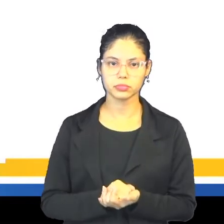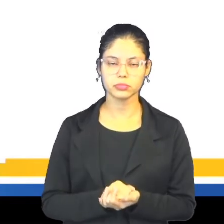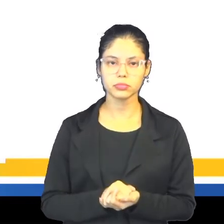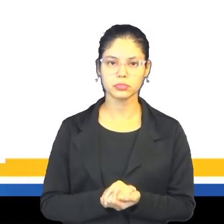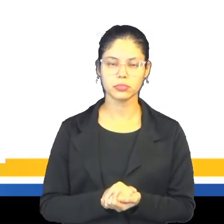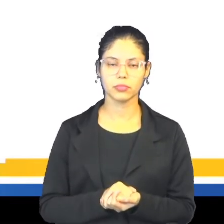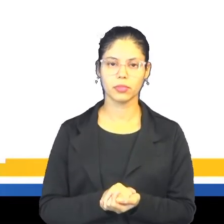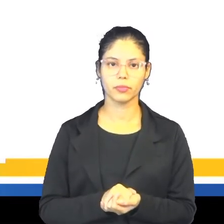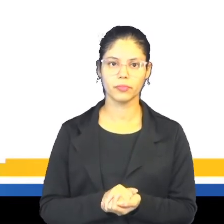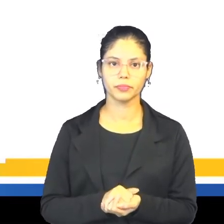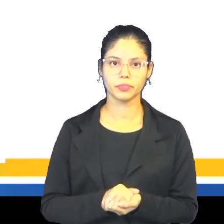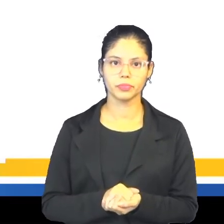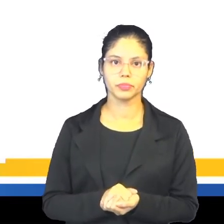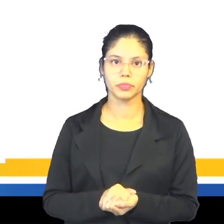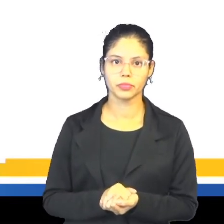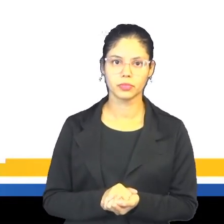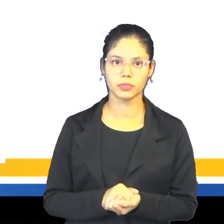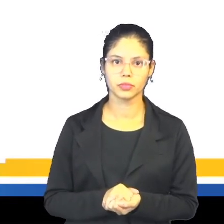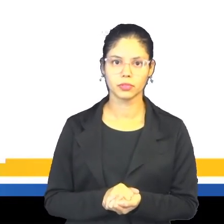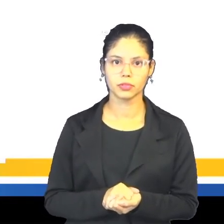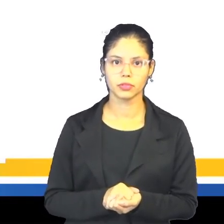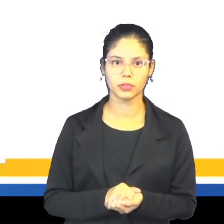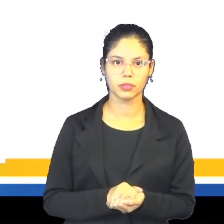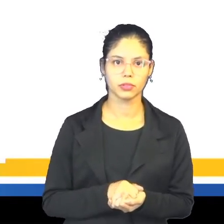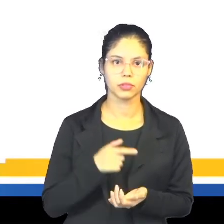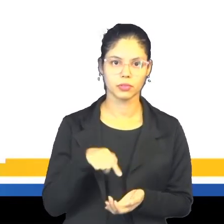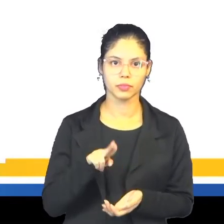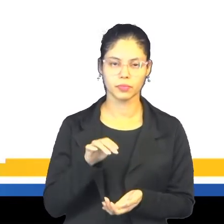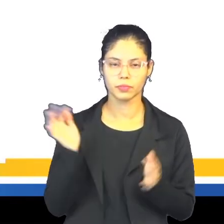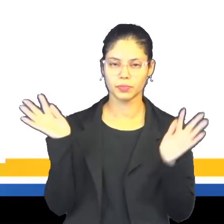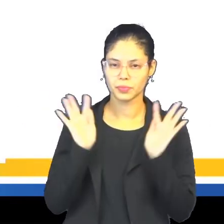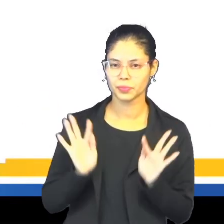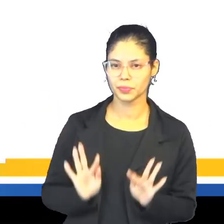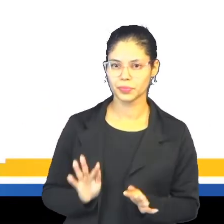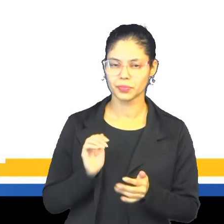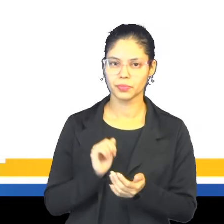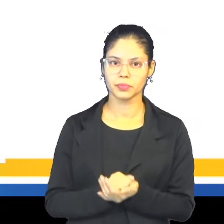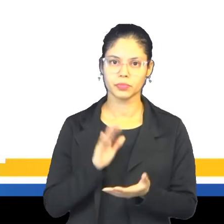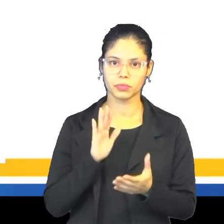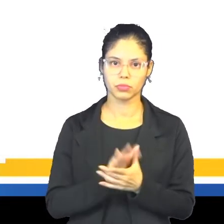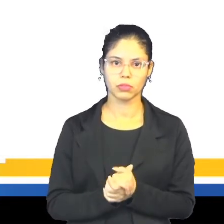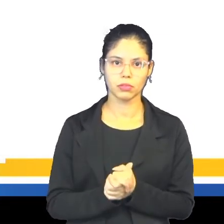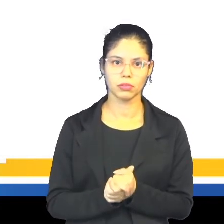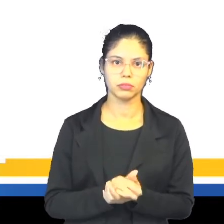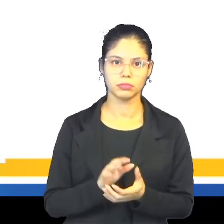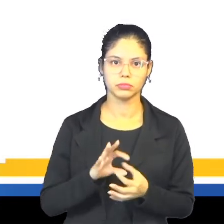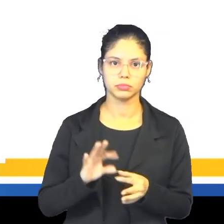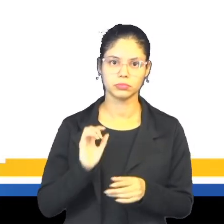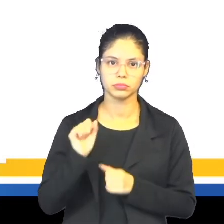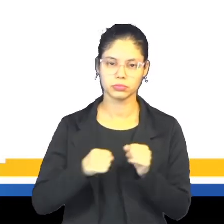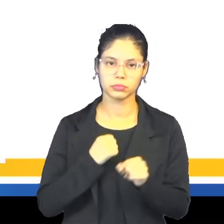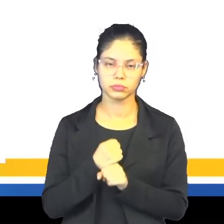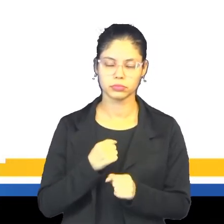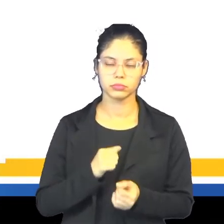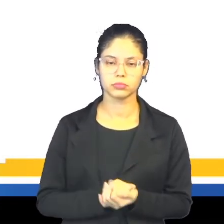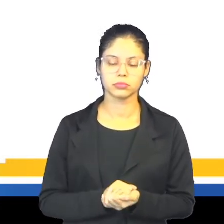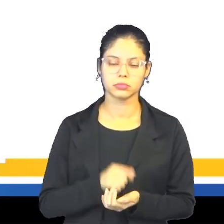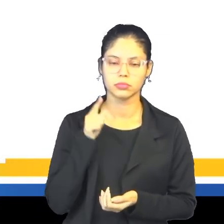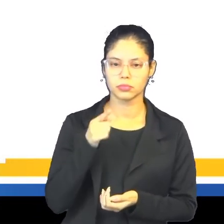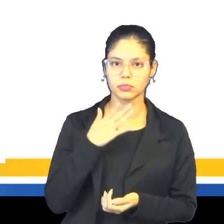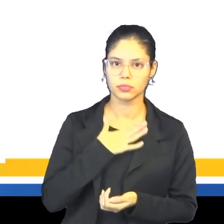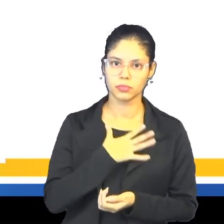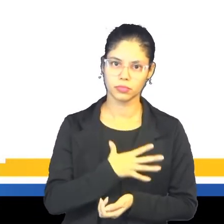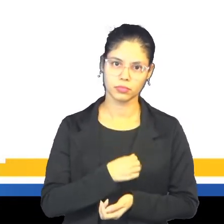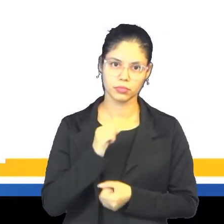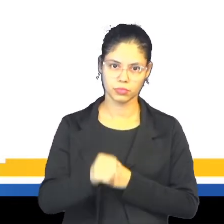interrogativos. Primeiro ali já está até respondido, né? Que alegria, minha hija se casa no verano que vem. Ou seja, que alegria, minha filha